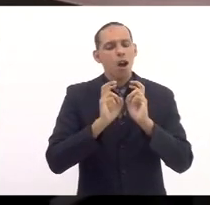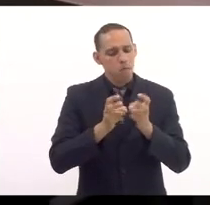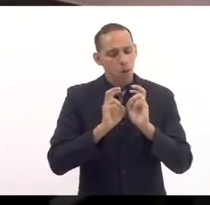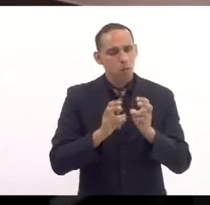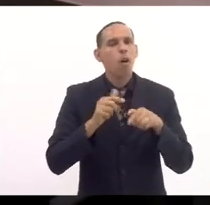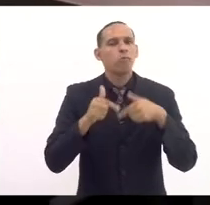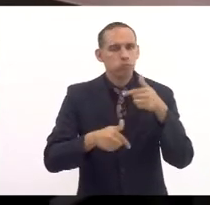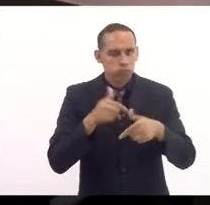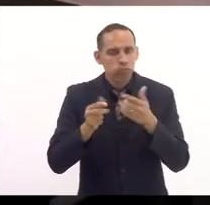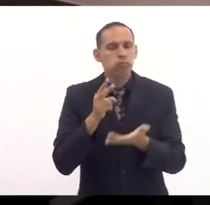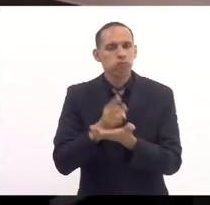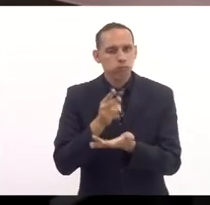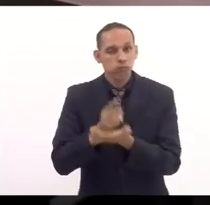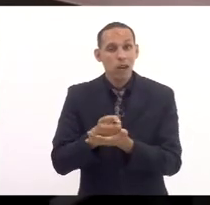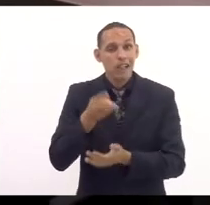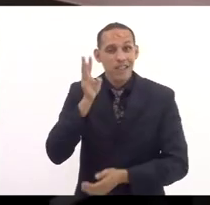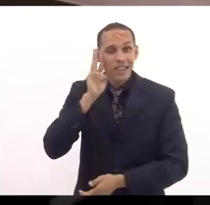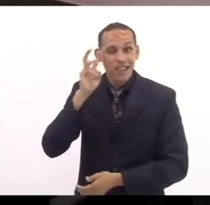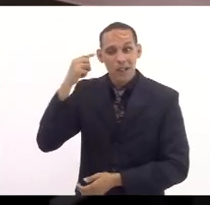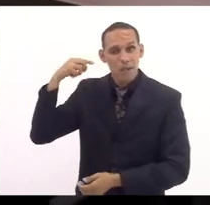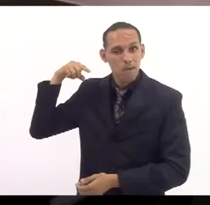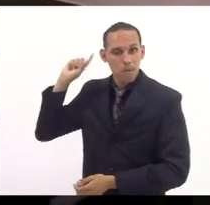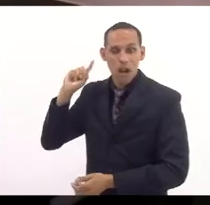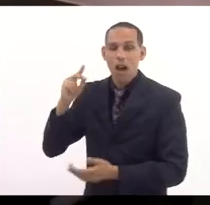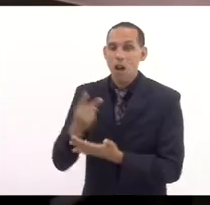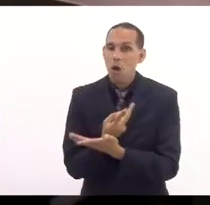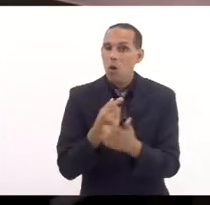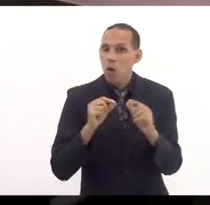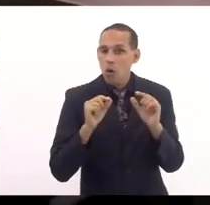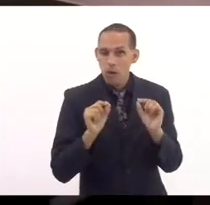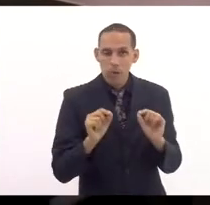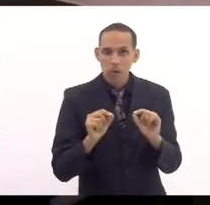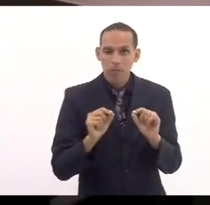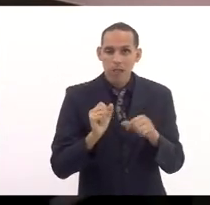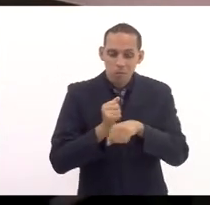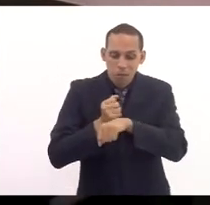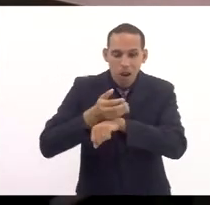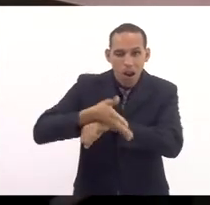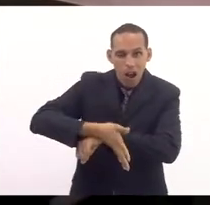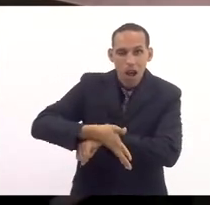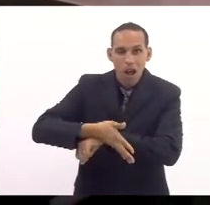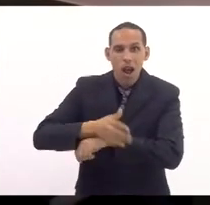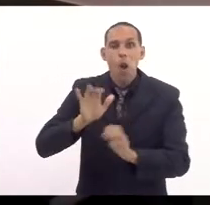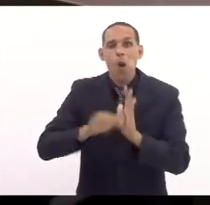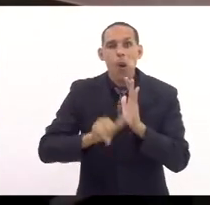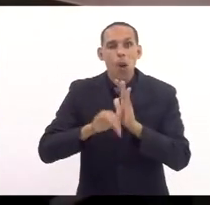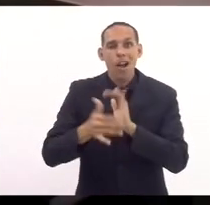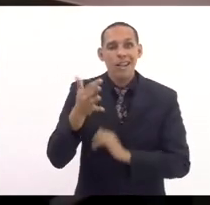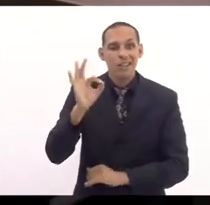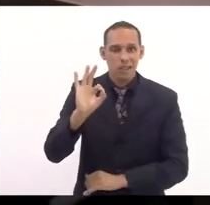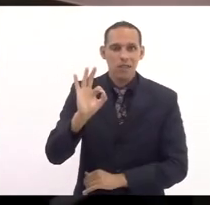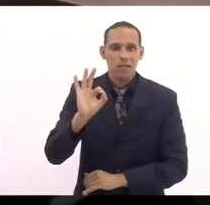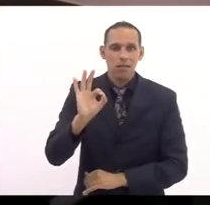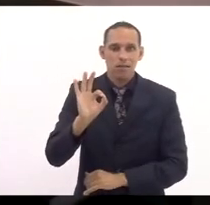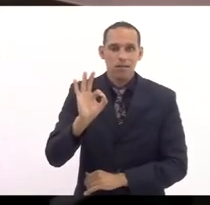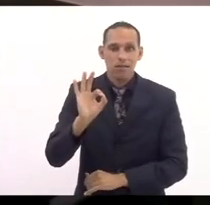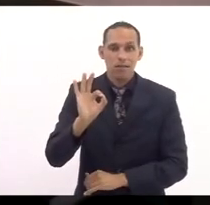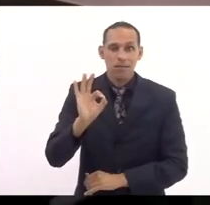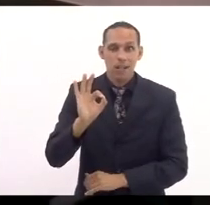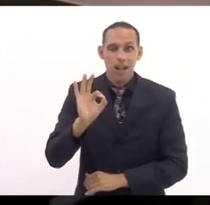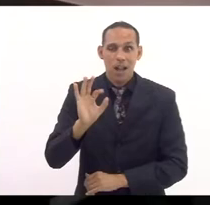O que ocorreu na terça-feira passada? Nós tivemos, na madrugada, 10 furtos. Então, o poder de